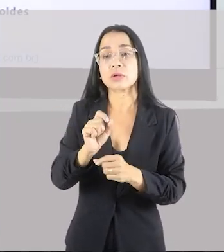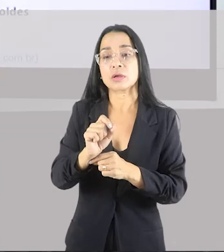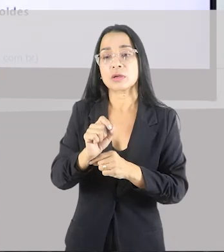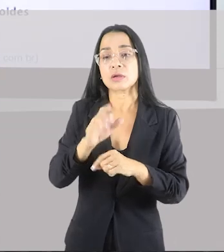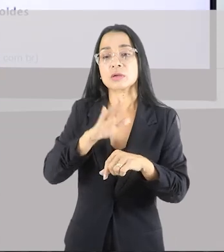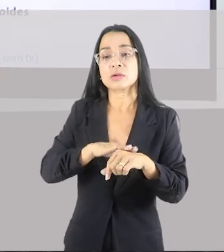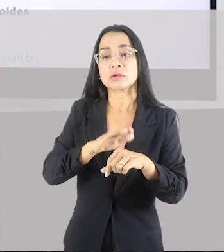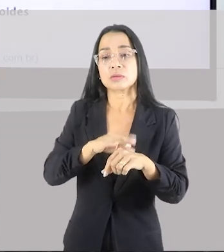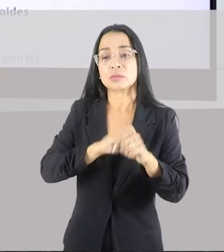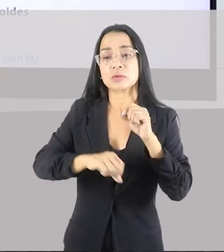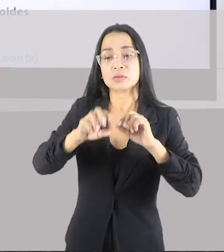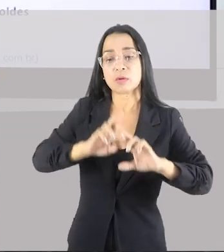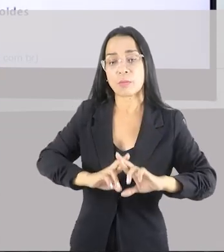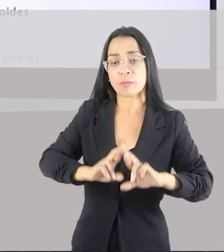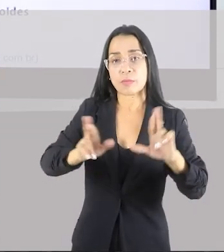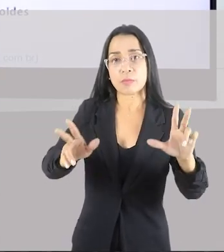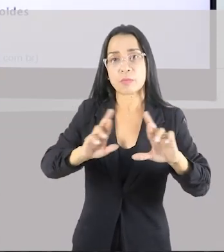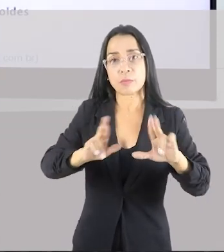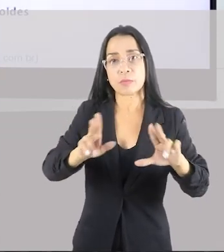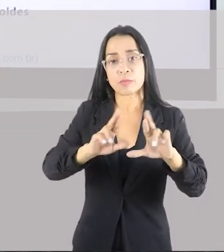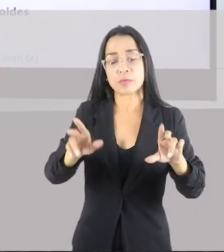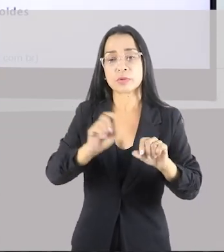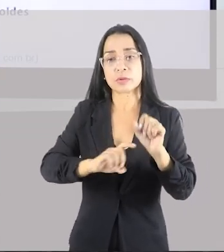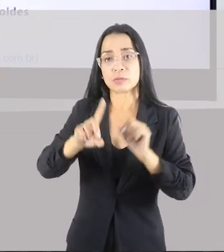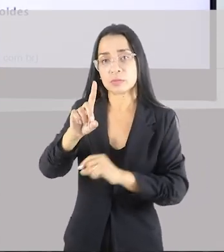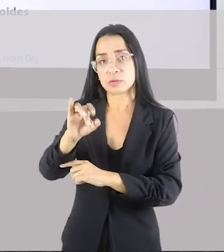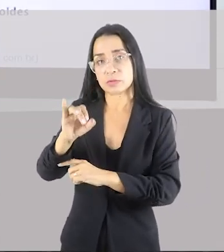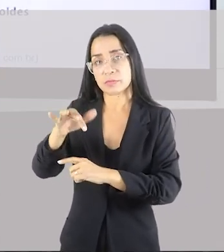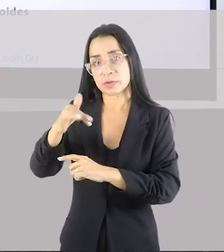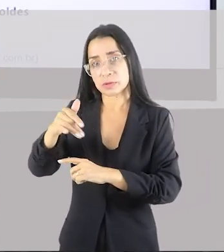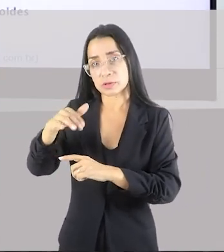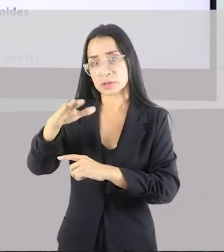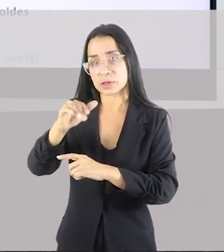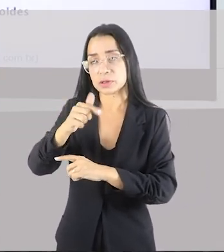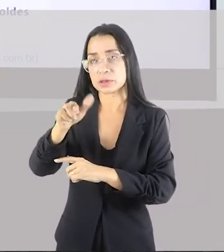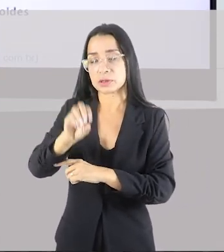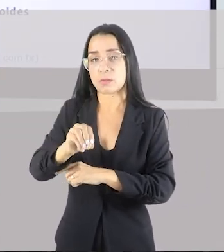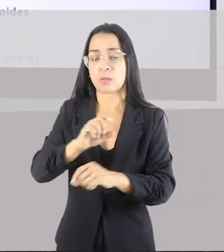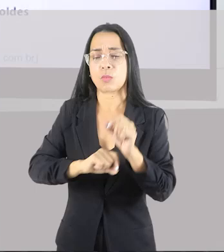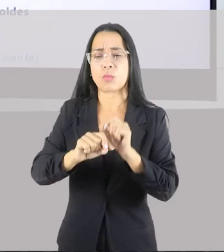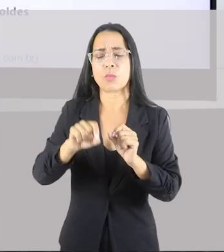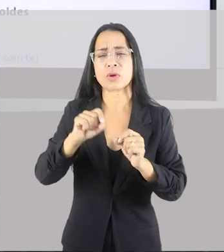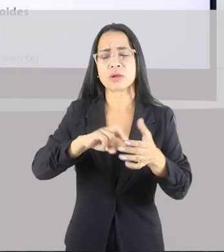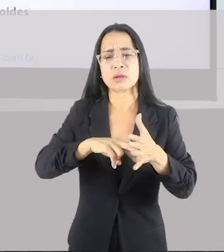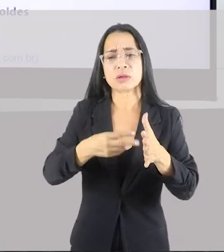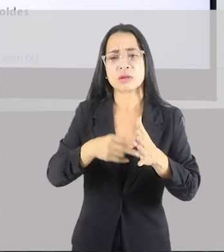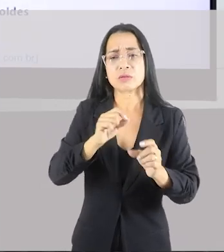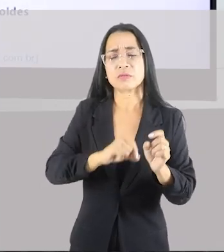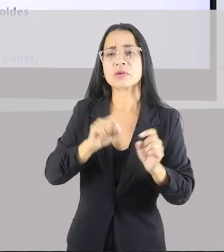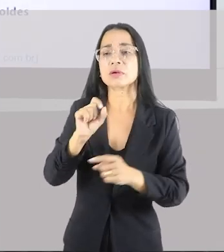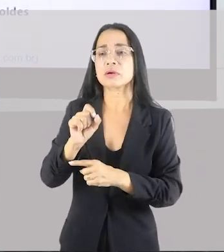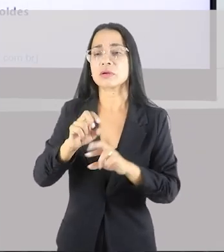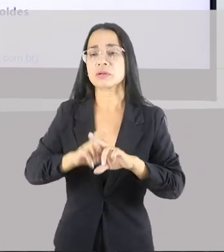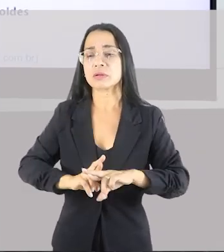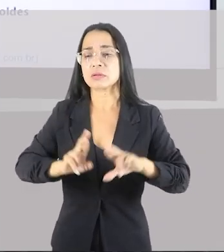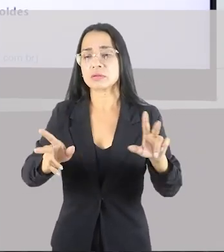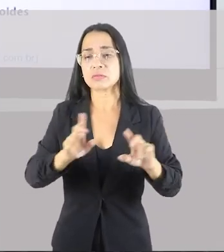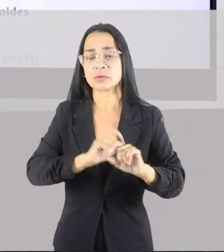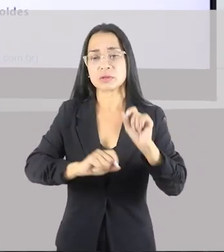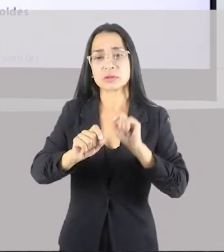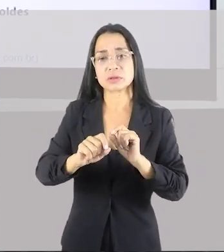de diferenciação, tá certo? O que seria, então, essa diferenciação?